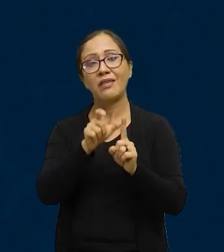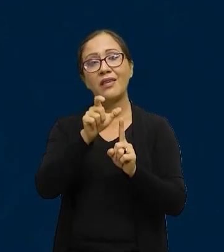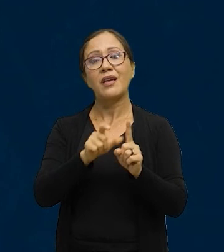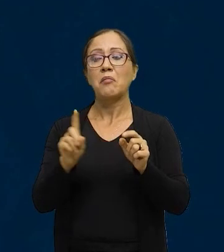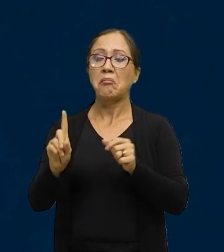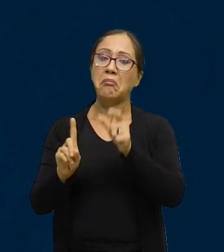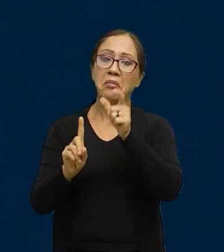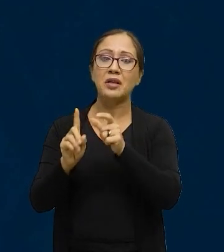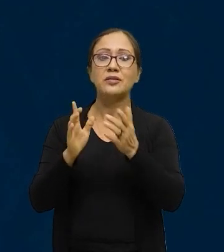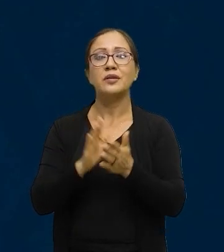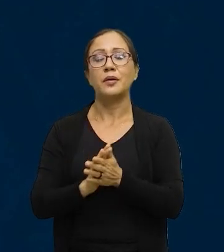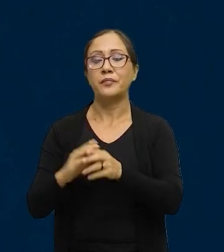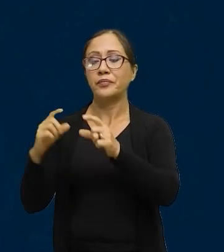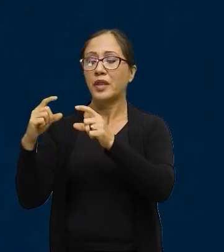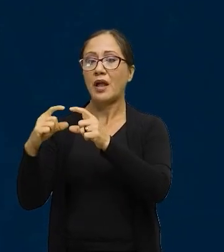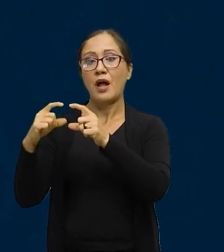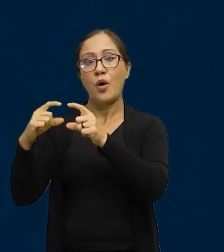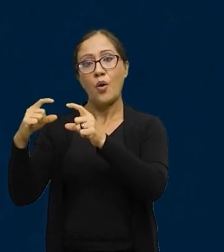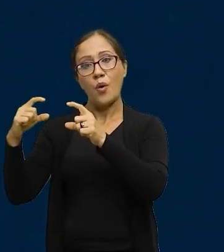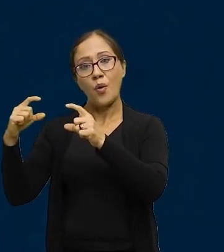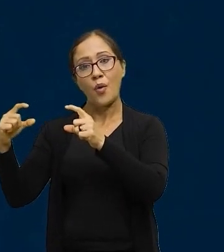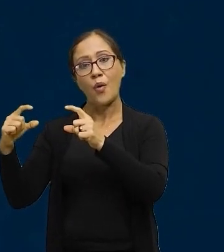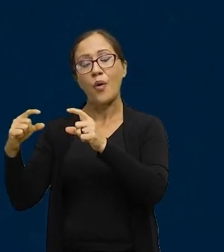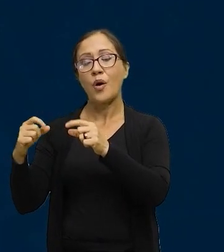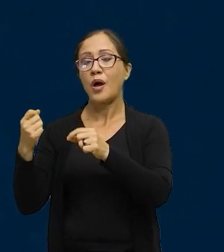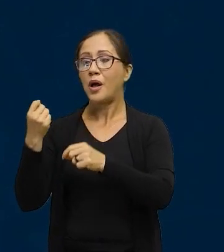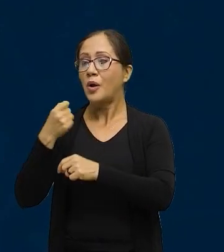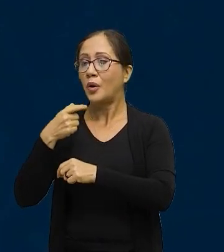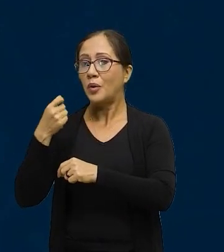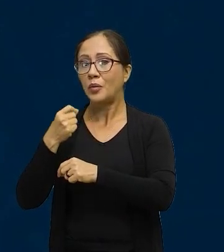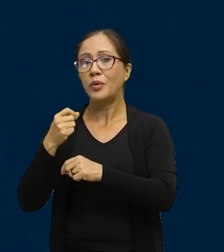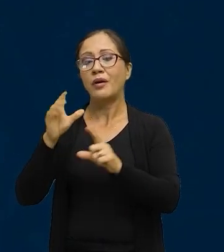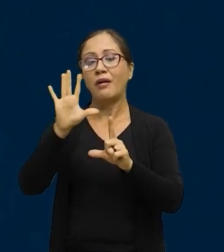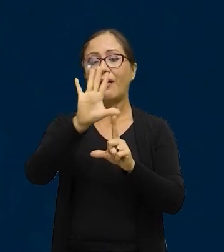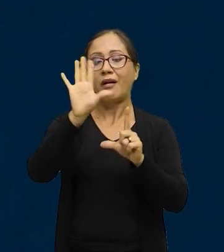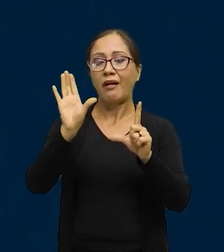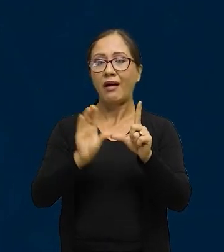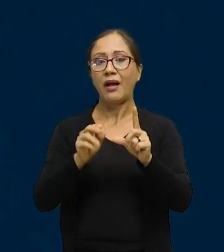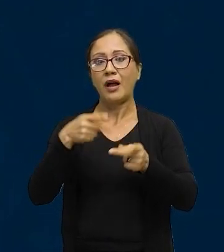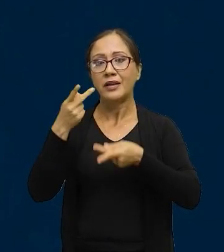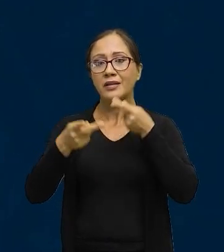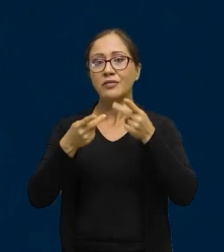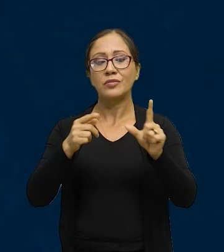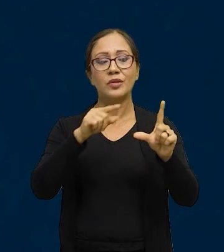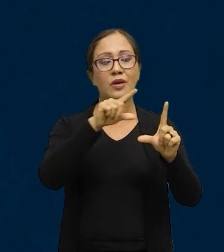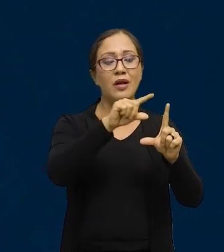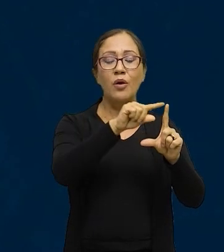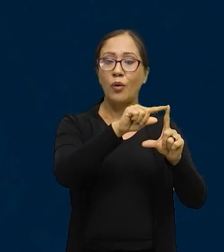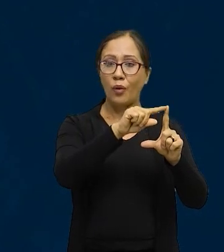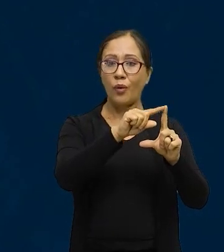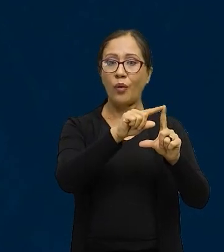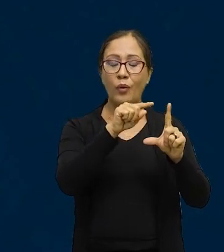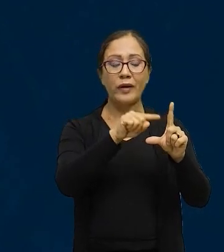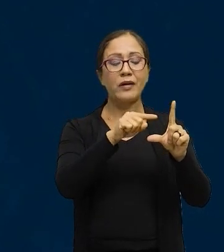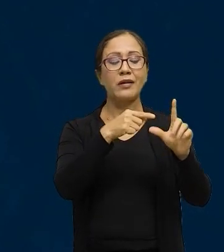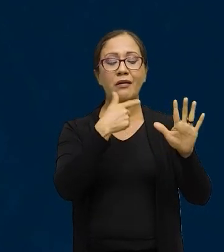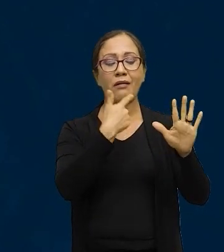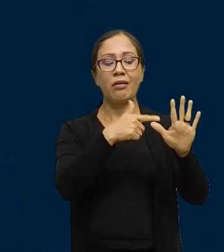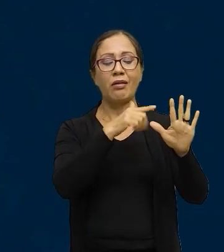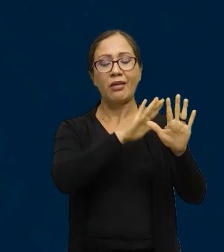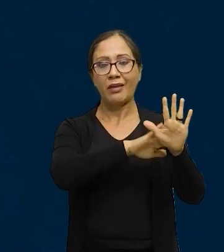Observa o humor da tirinha, a crítica do cartoon ou a sátira da charge? Então, busque uma palavra-chave,